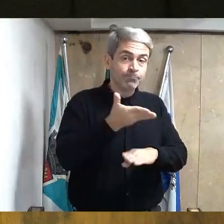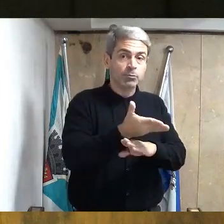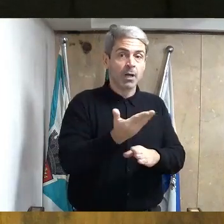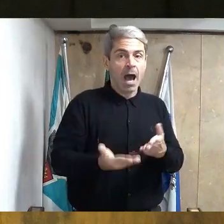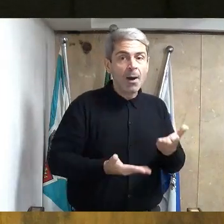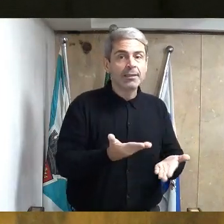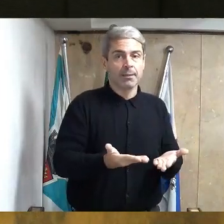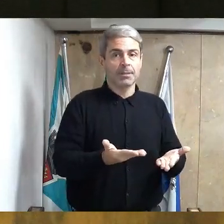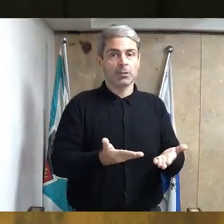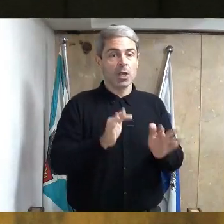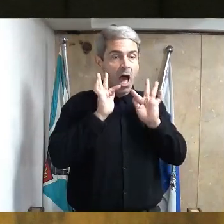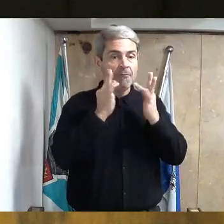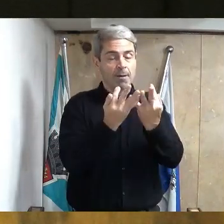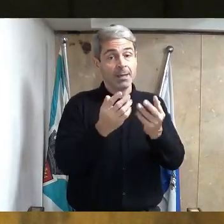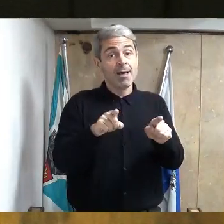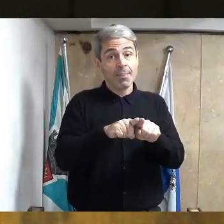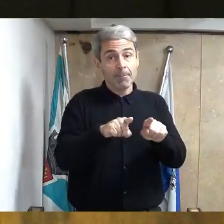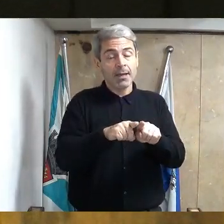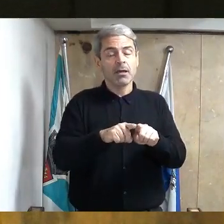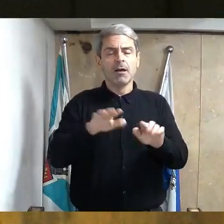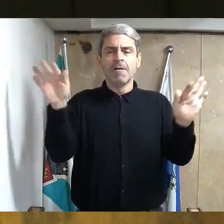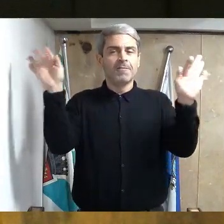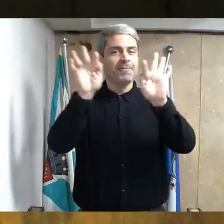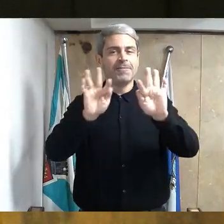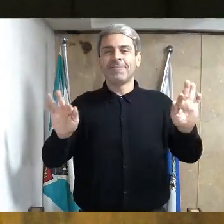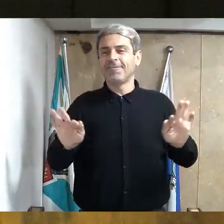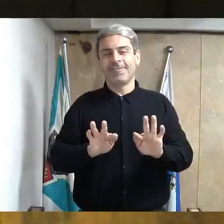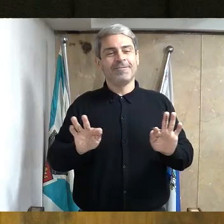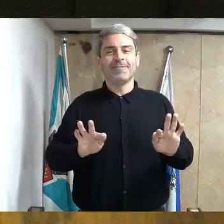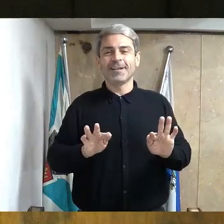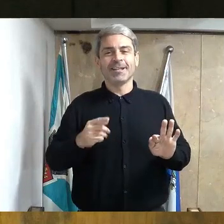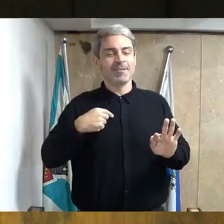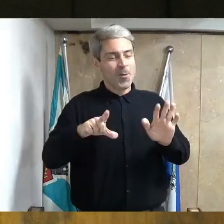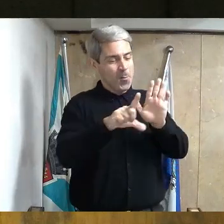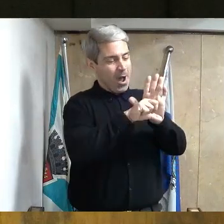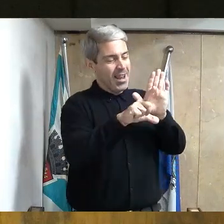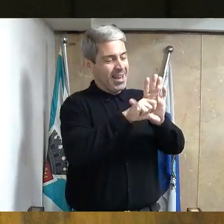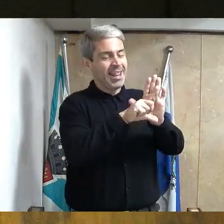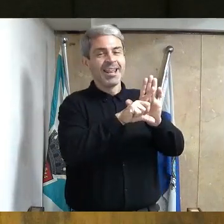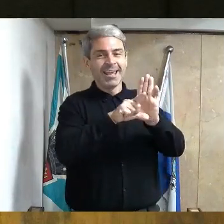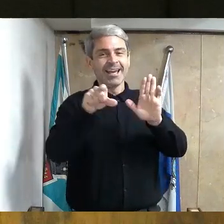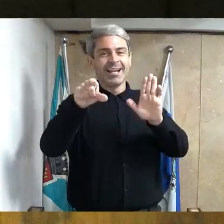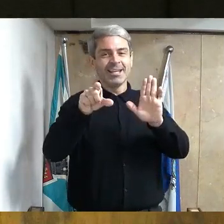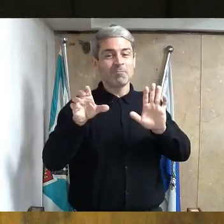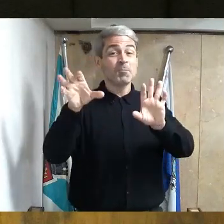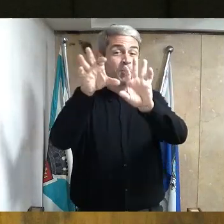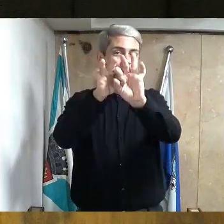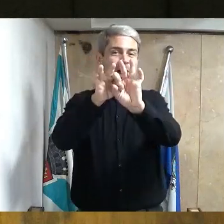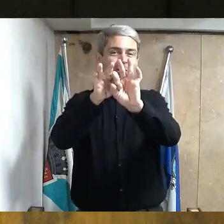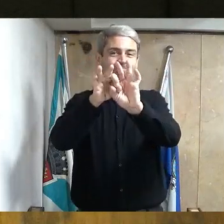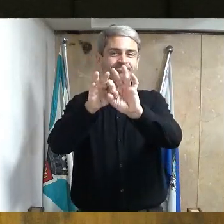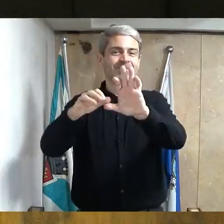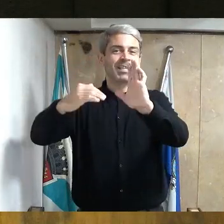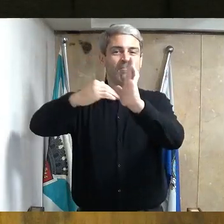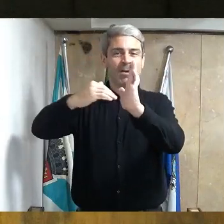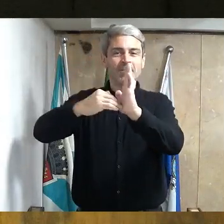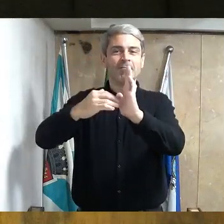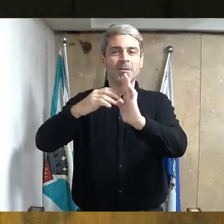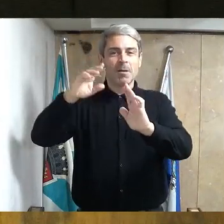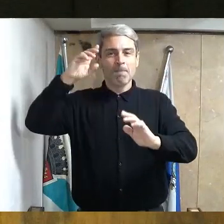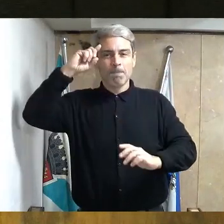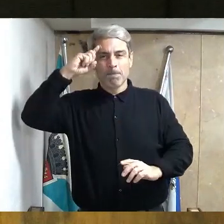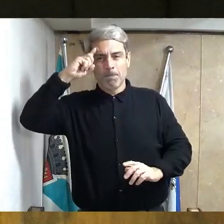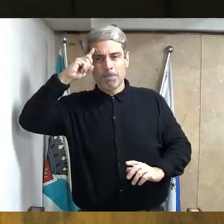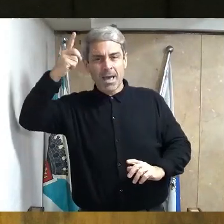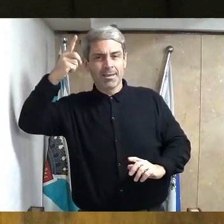familiares. Fico feliz em ver uma matéria aprovada pela Câmara Federal, onde tive a mesma forma de pensar e agir